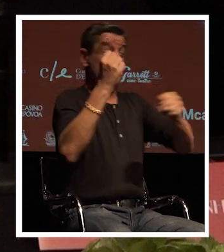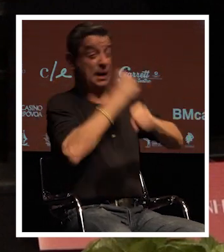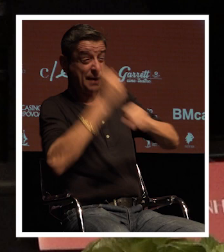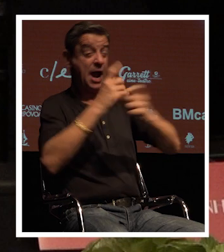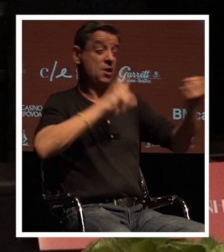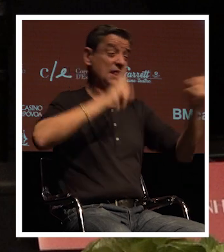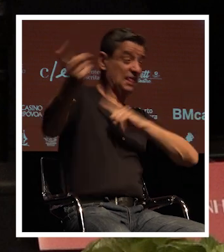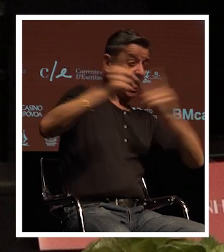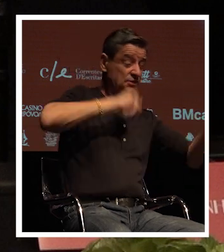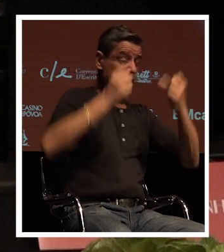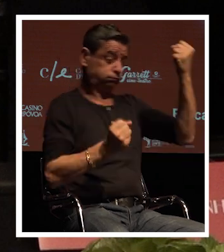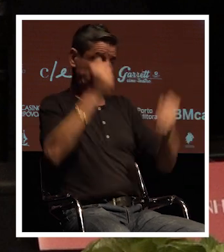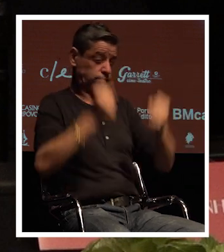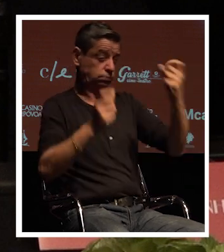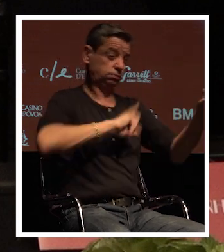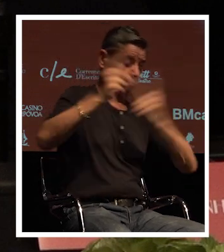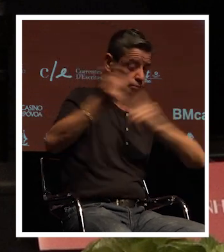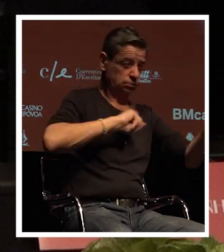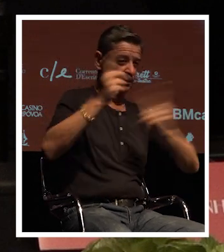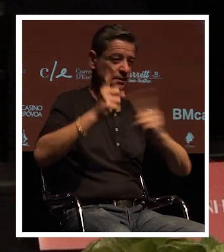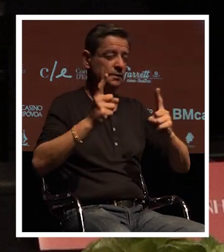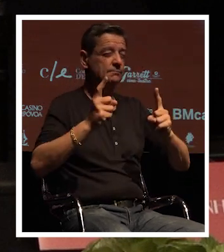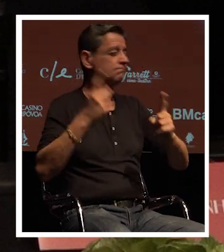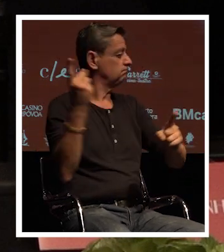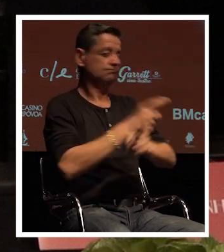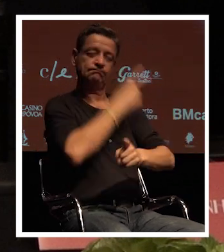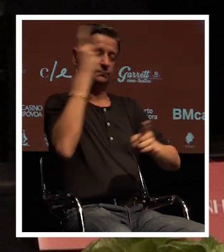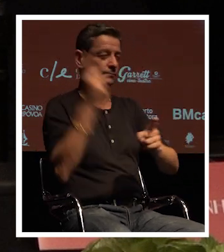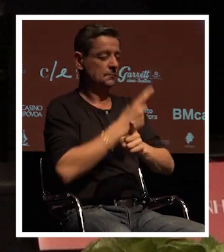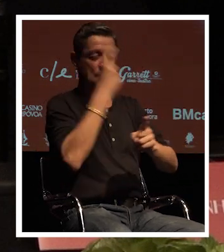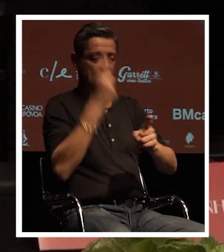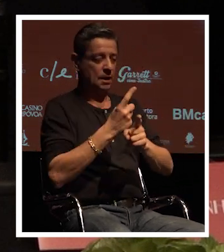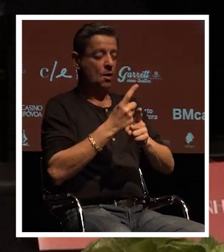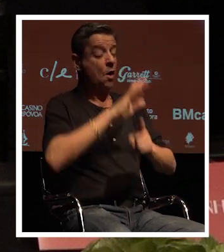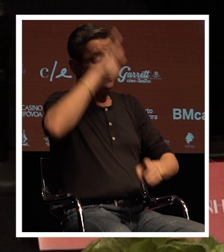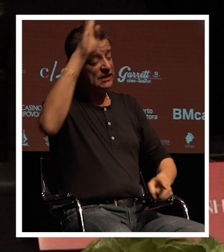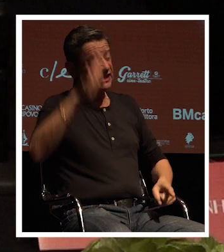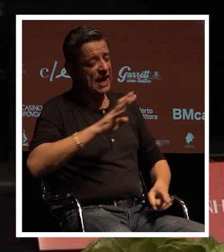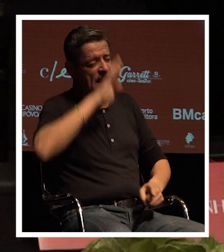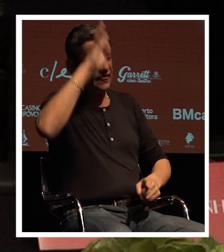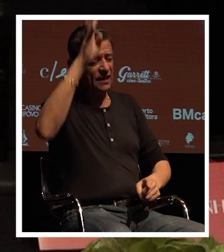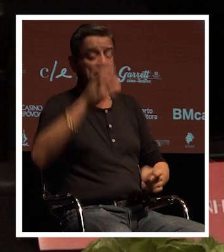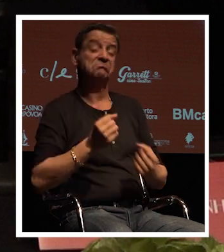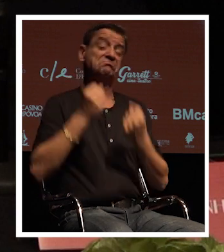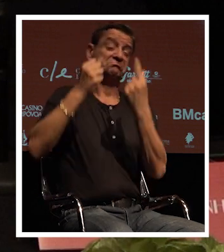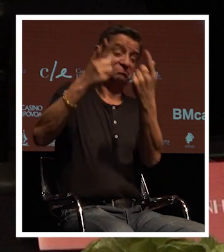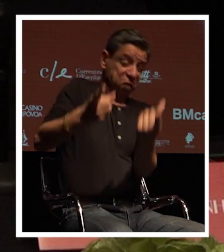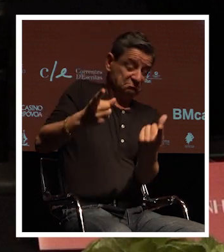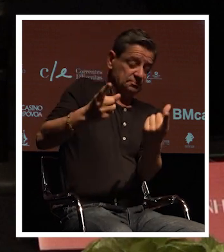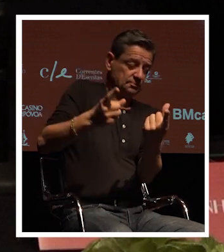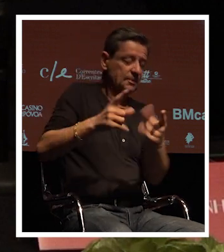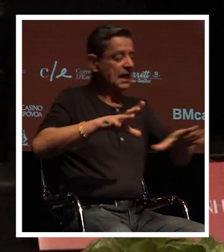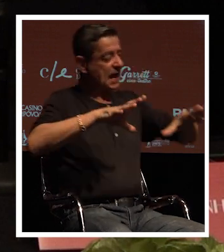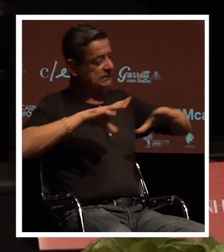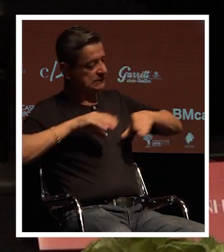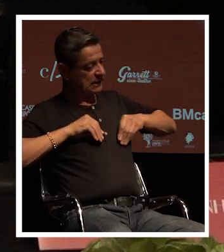apavorados com Apocalipse iminente abos ou demasiado distraídos a lidar com a escassez e